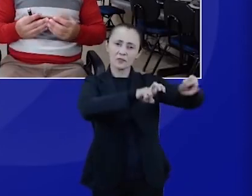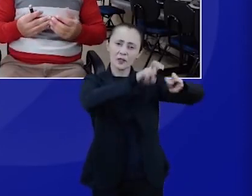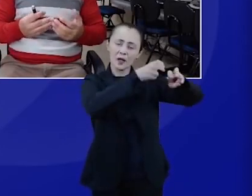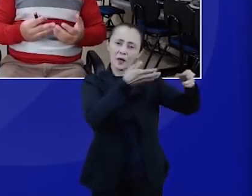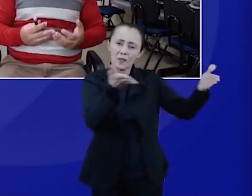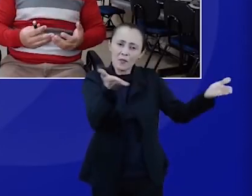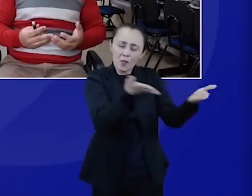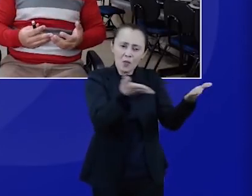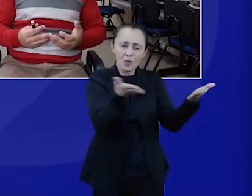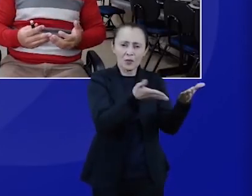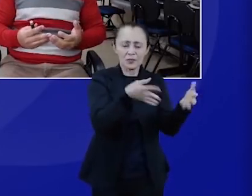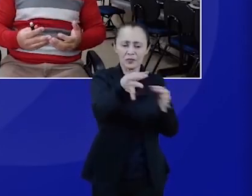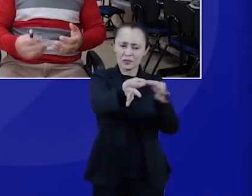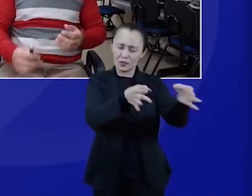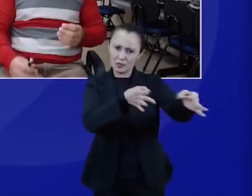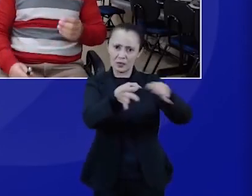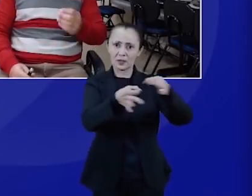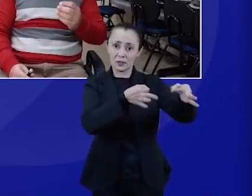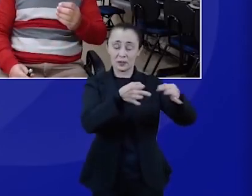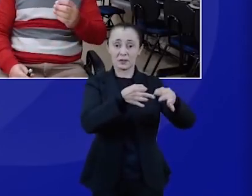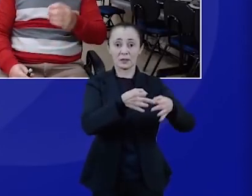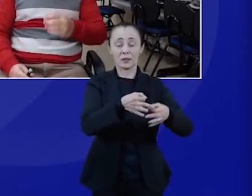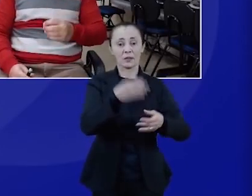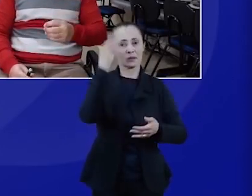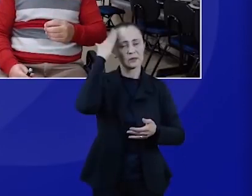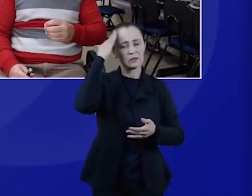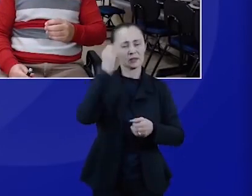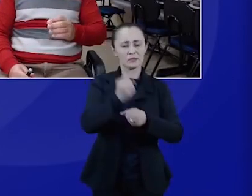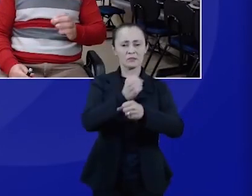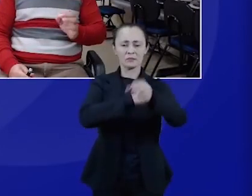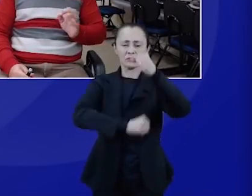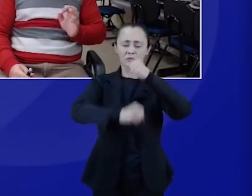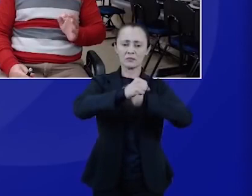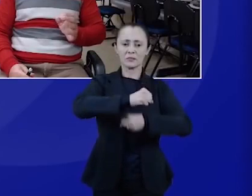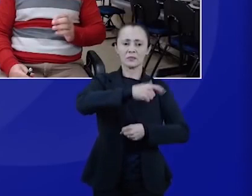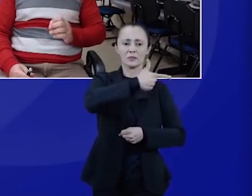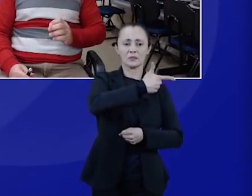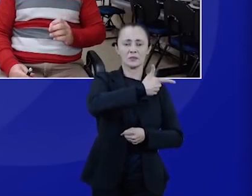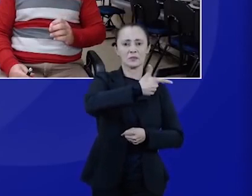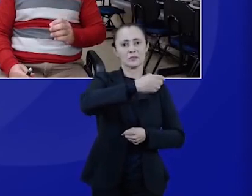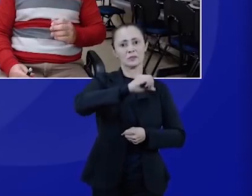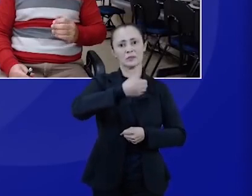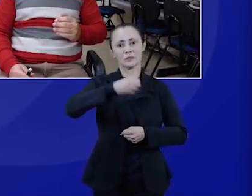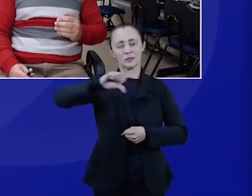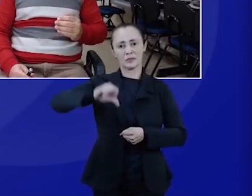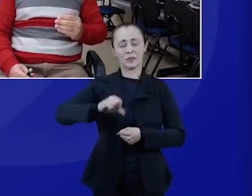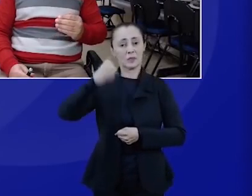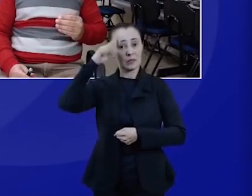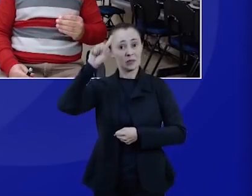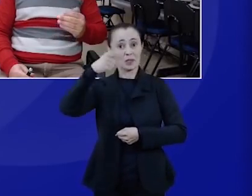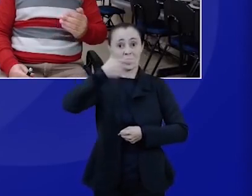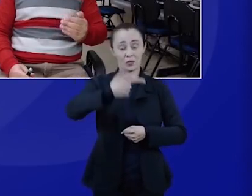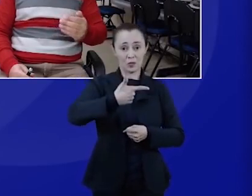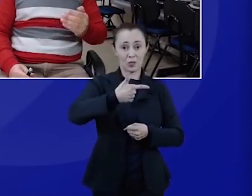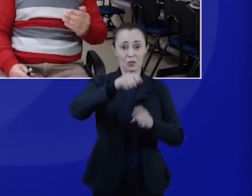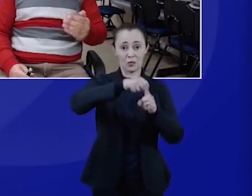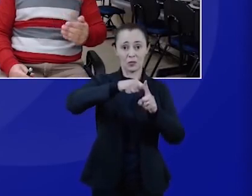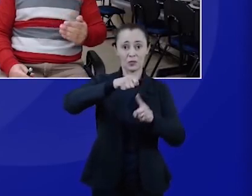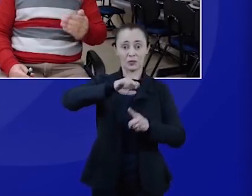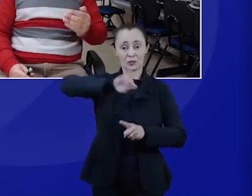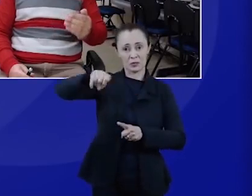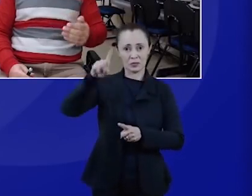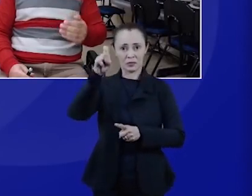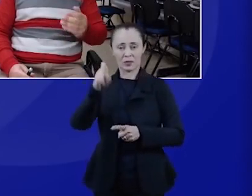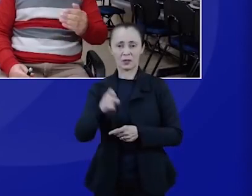estrutura organizacional, nós sabemos que em 2019, no dia 2 de janeiro, houve-se então o decreto